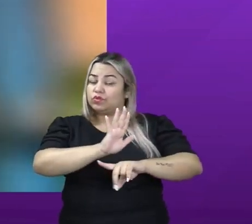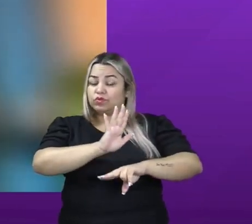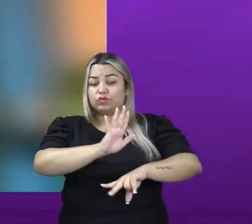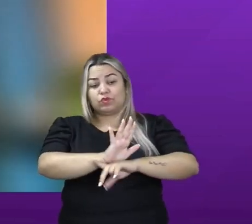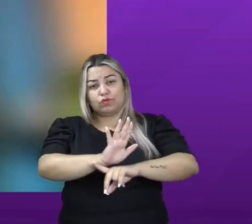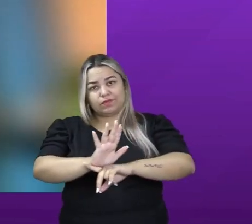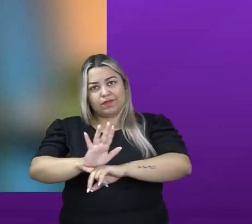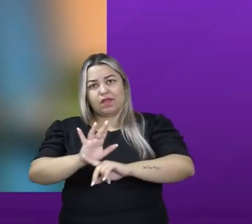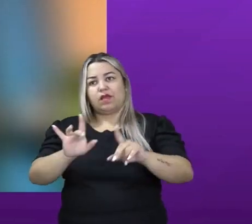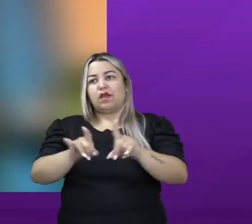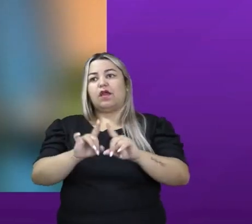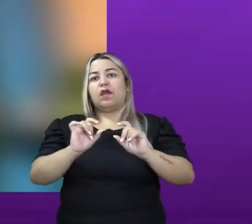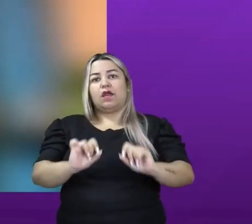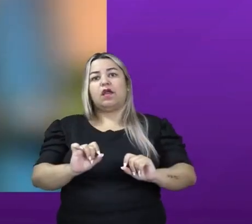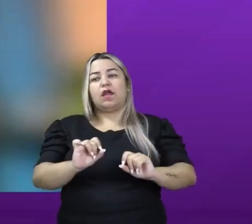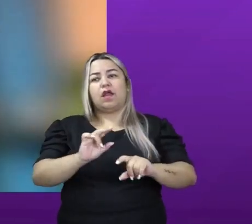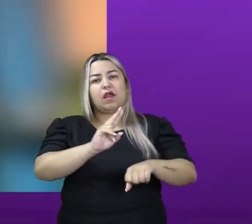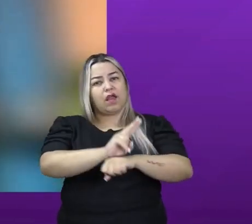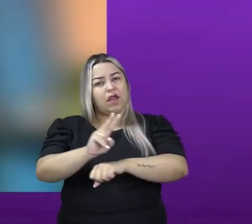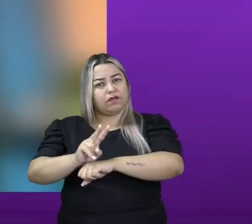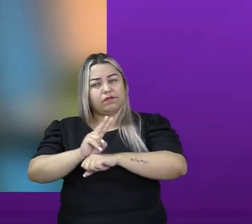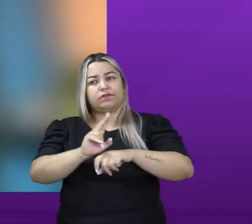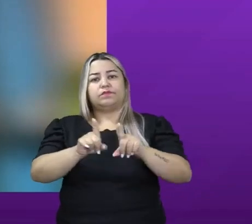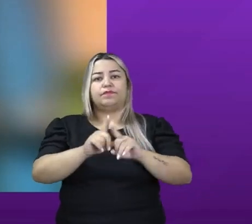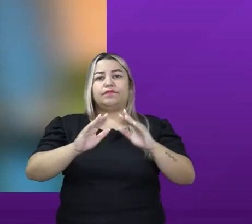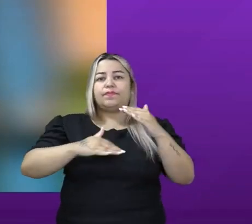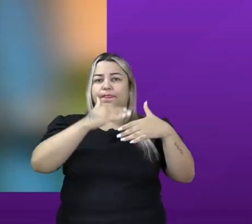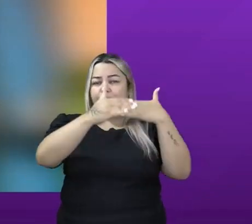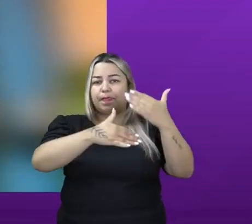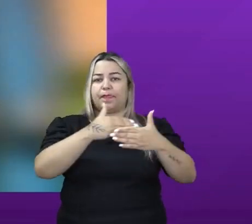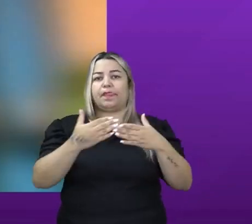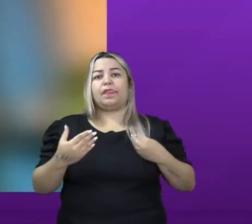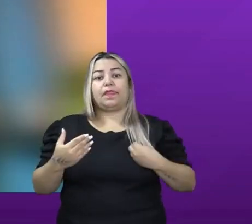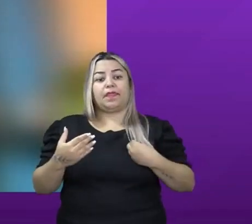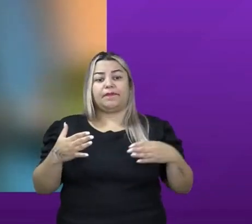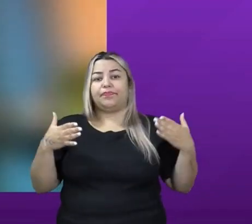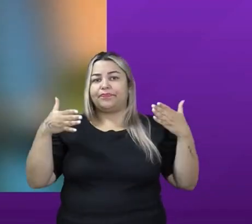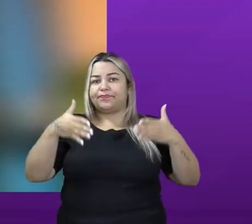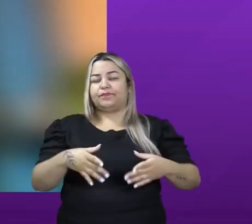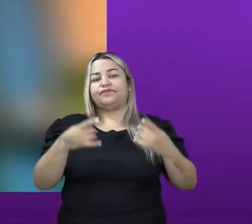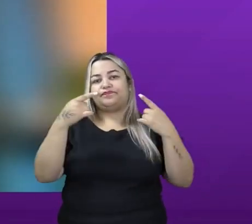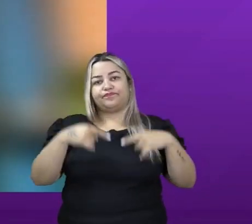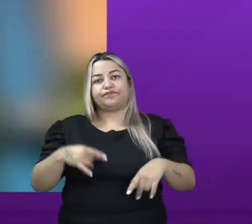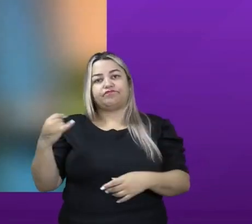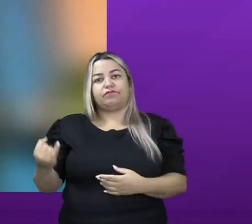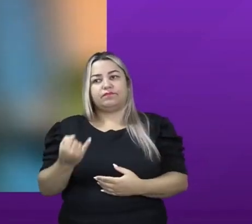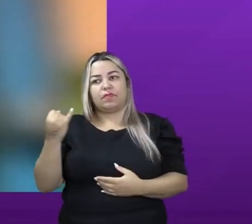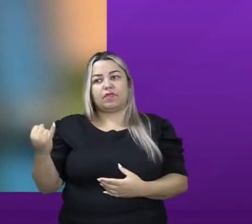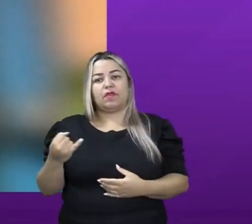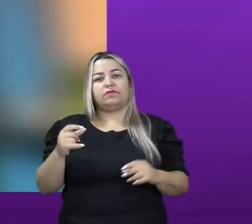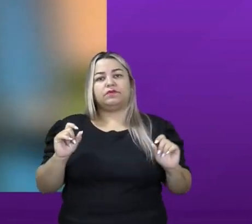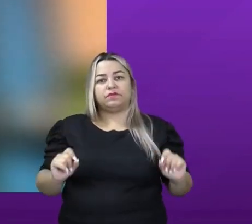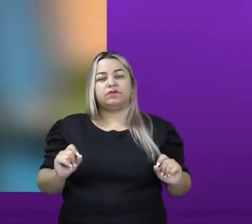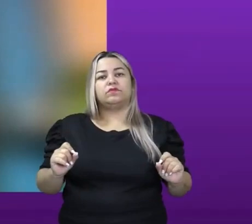para que a gente não consiga avançar com a presença das mulheres na política. Por isso é tão importante que quando a